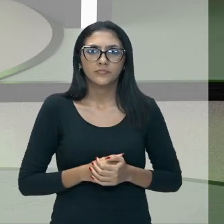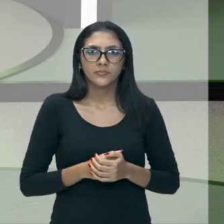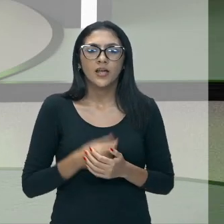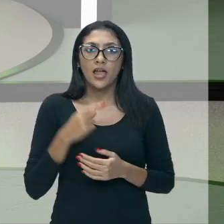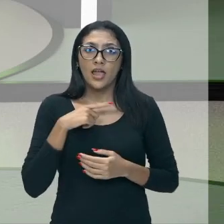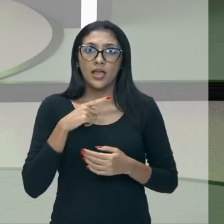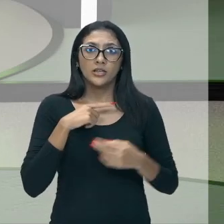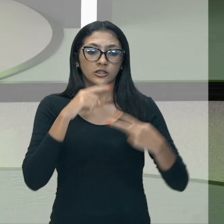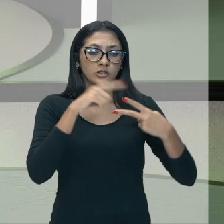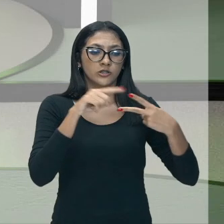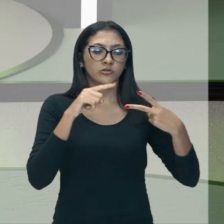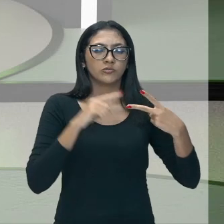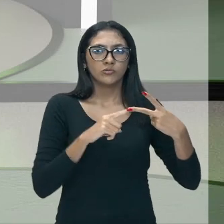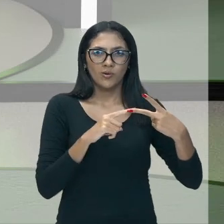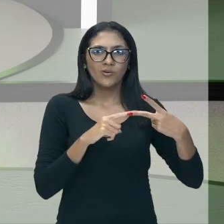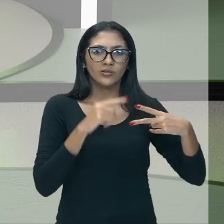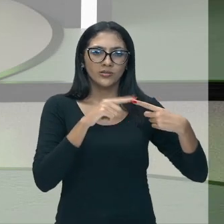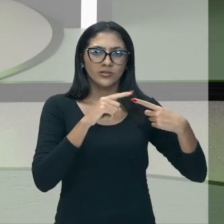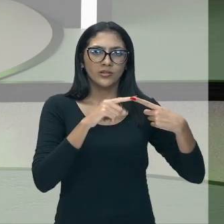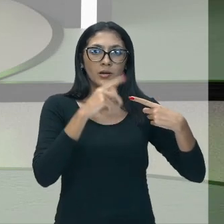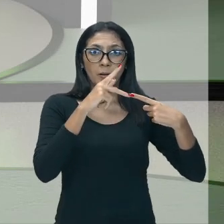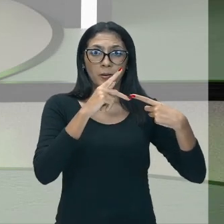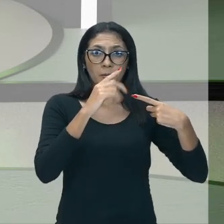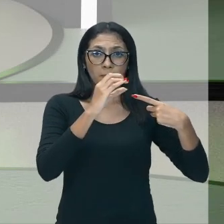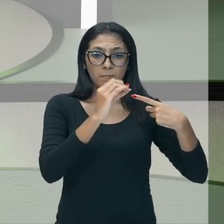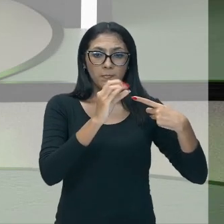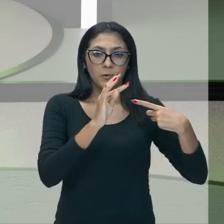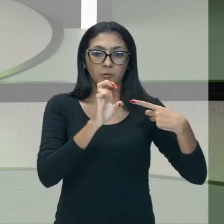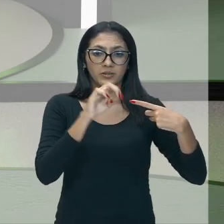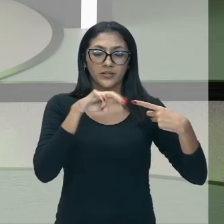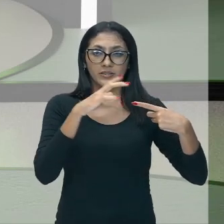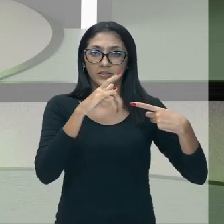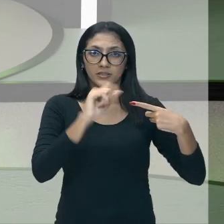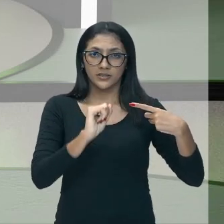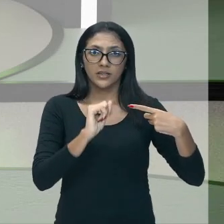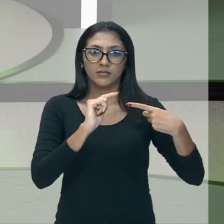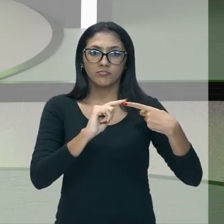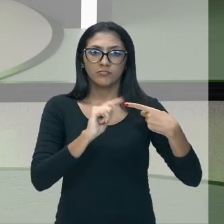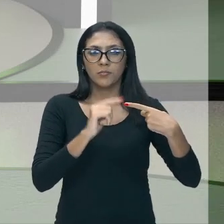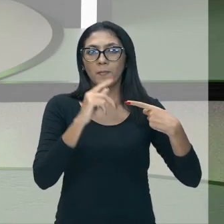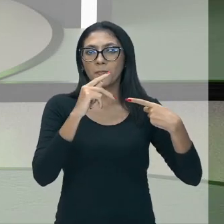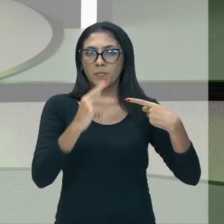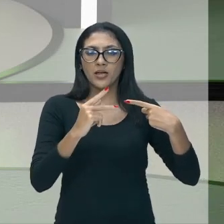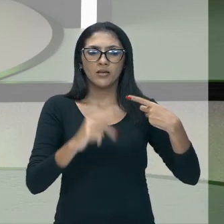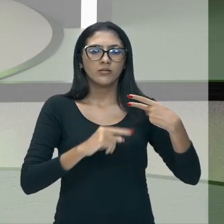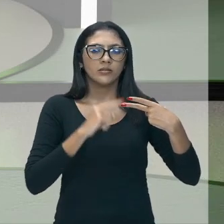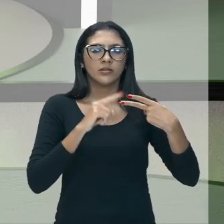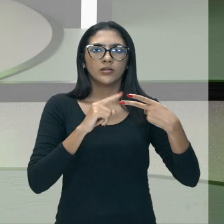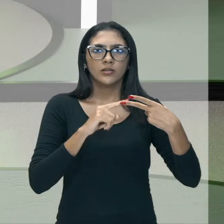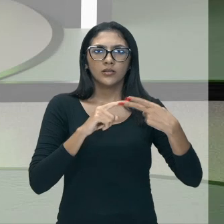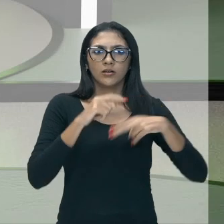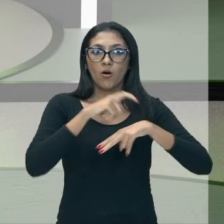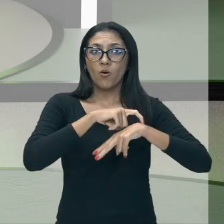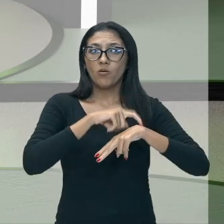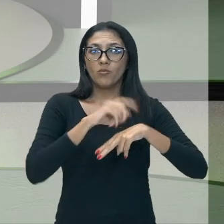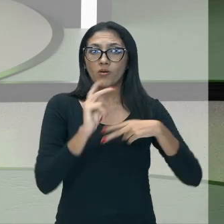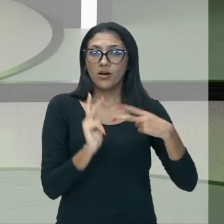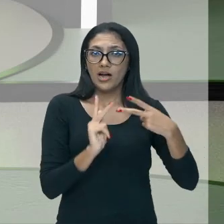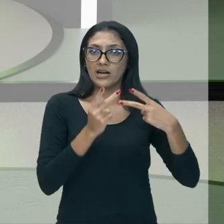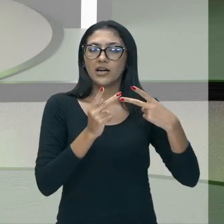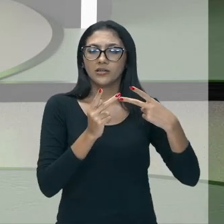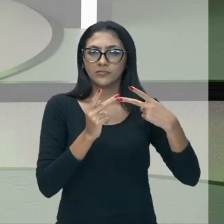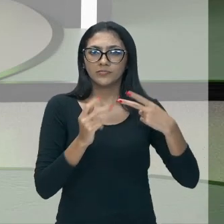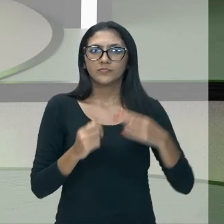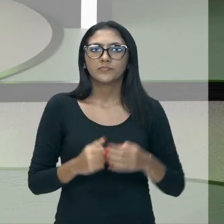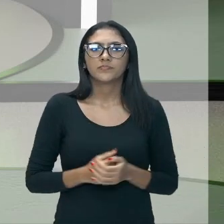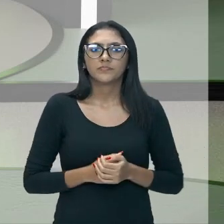potência vezes o intervalo de tempo, vai me dar a união e vai me dar uma grandeza. E a